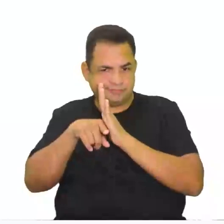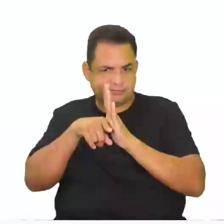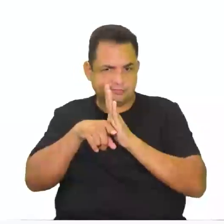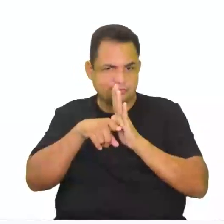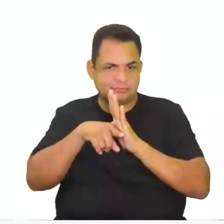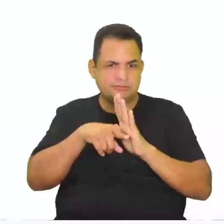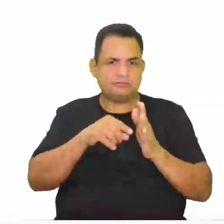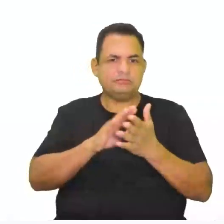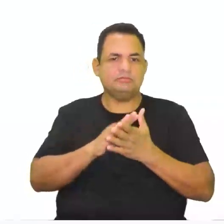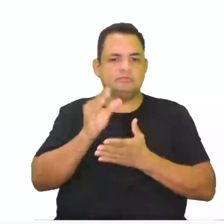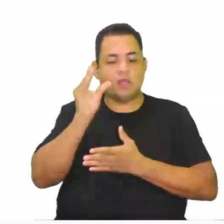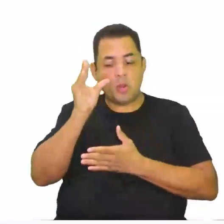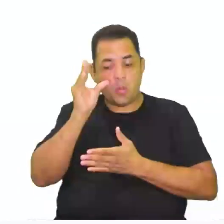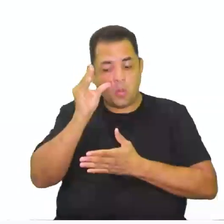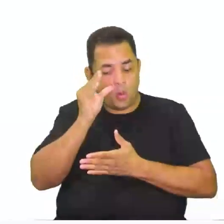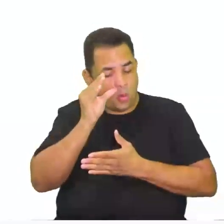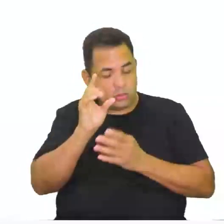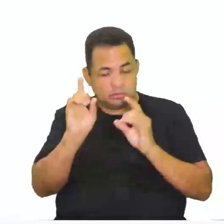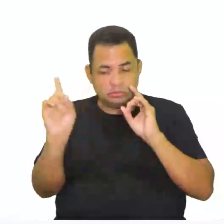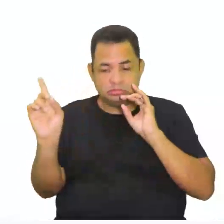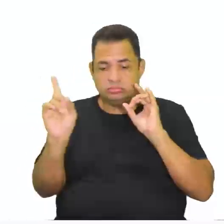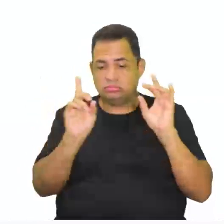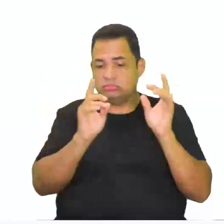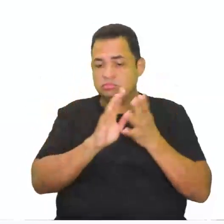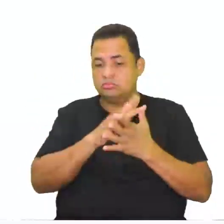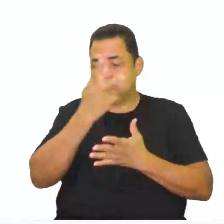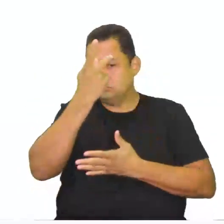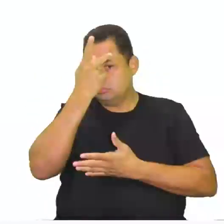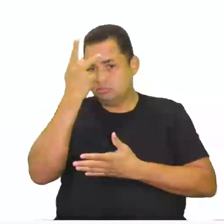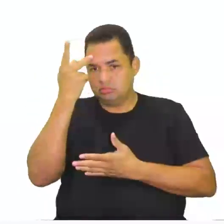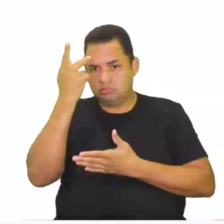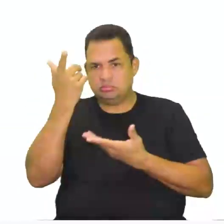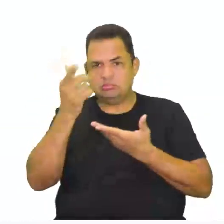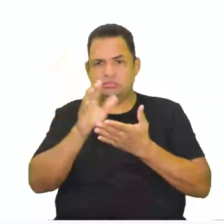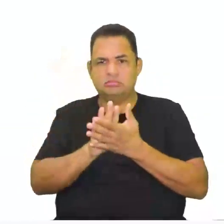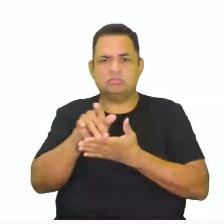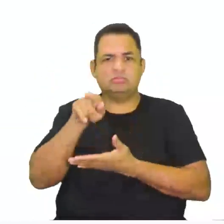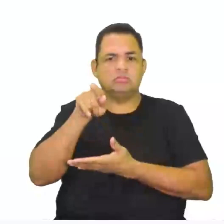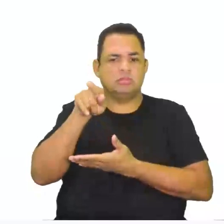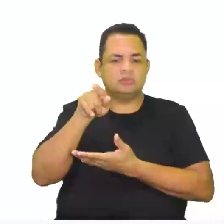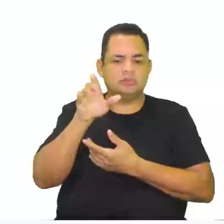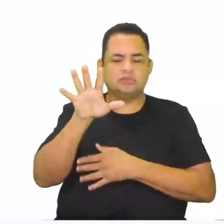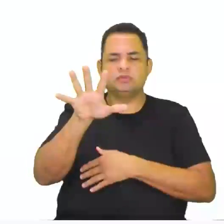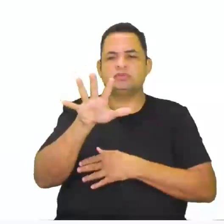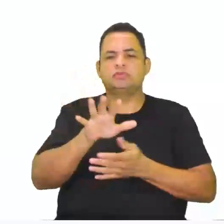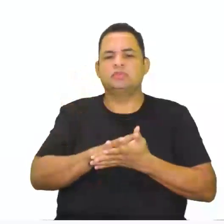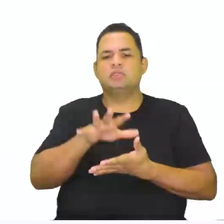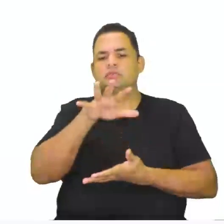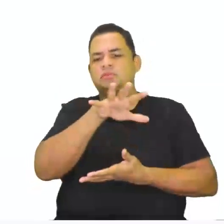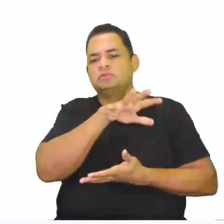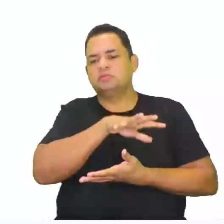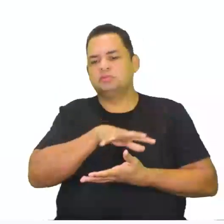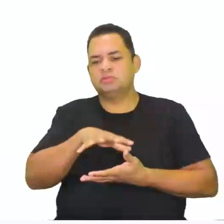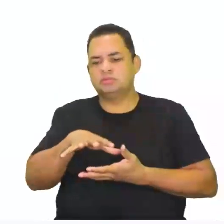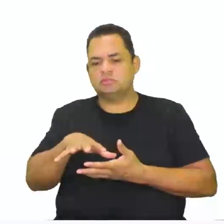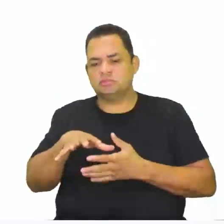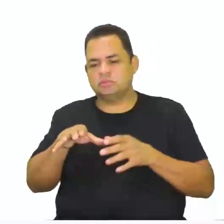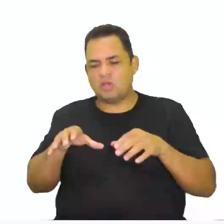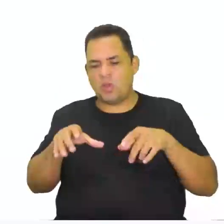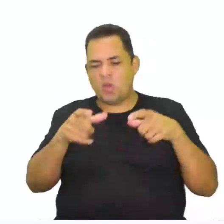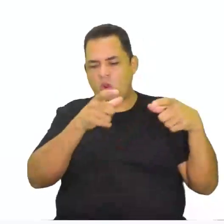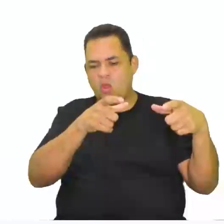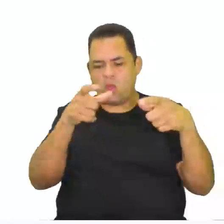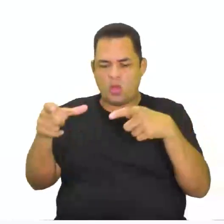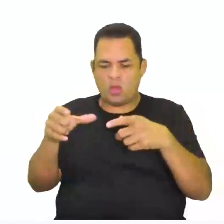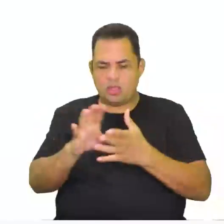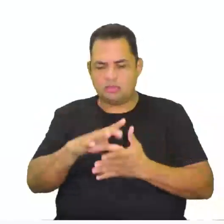a curiosidade de cada cidadão em ver se na sua região, na sua localidade,